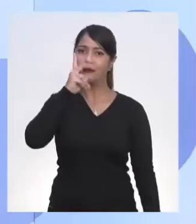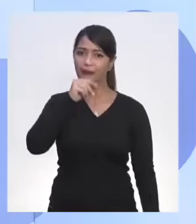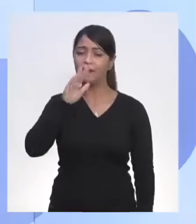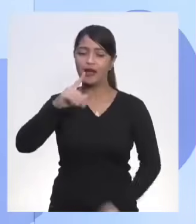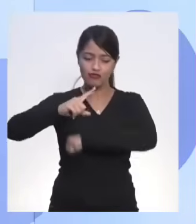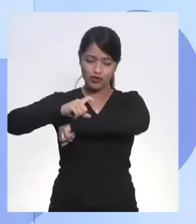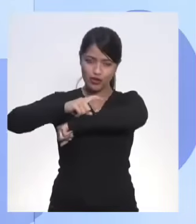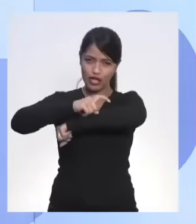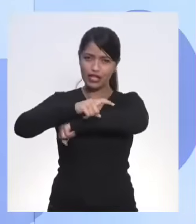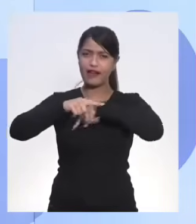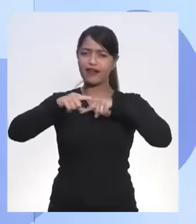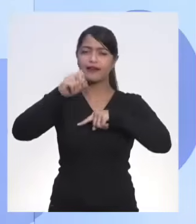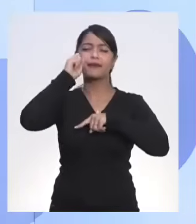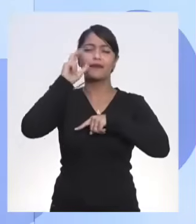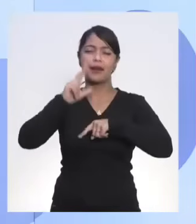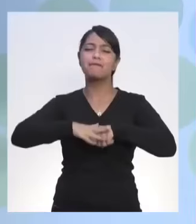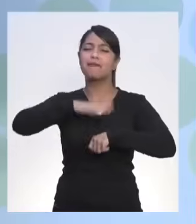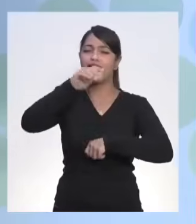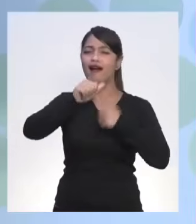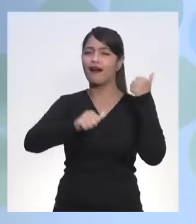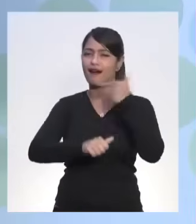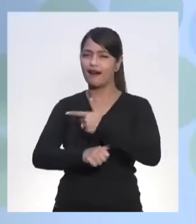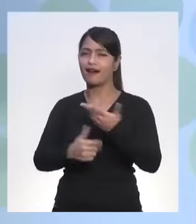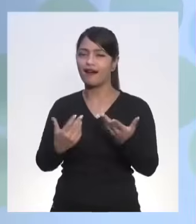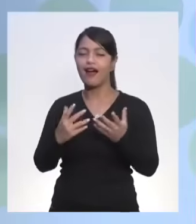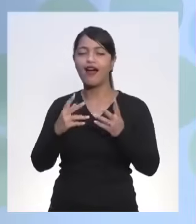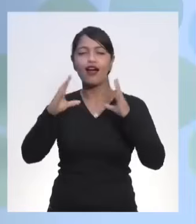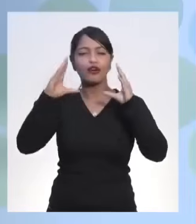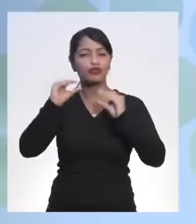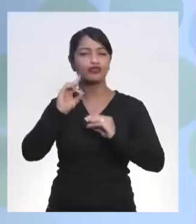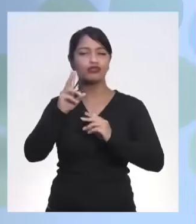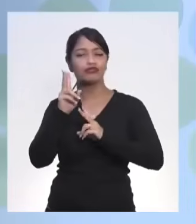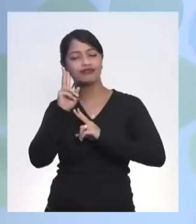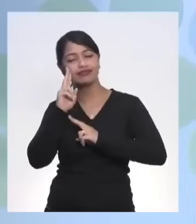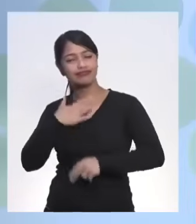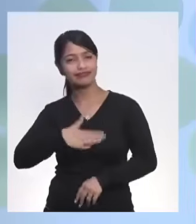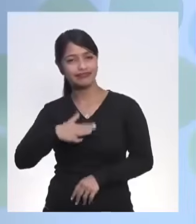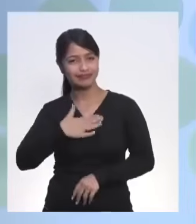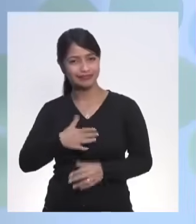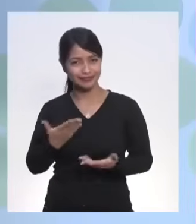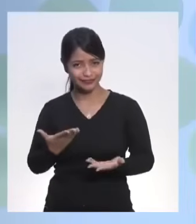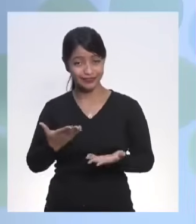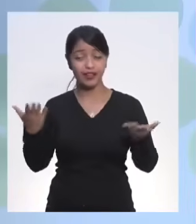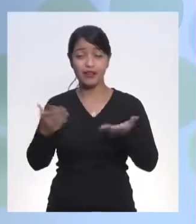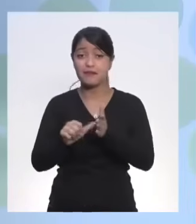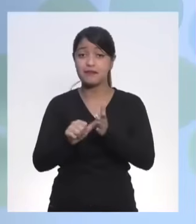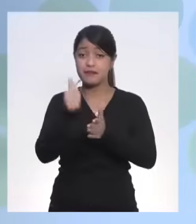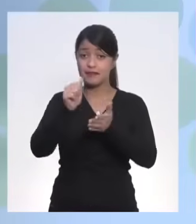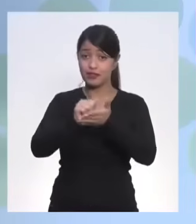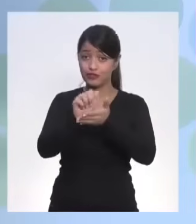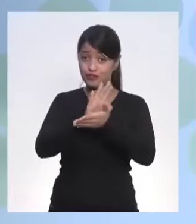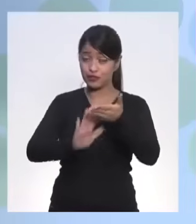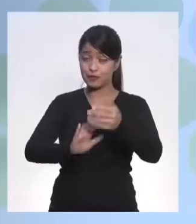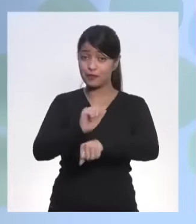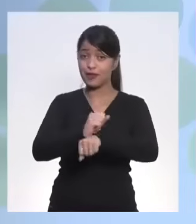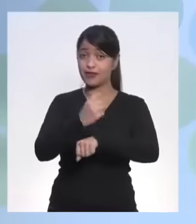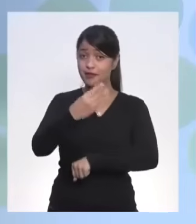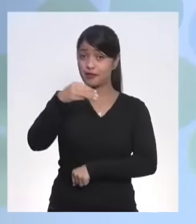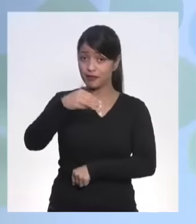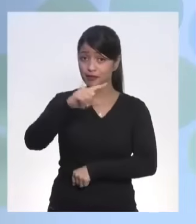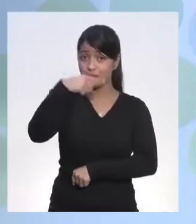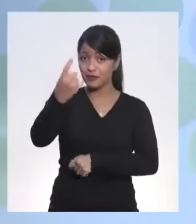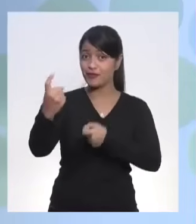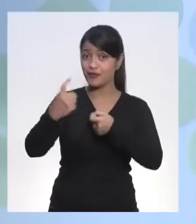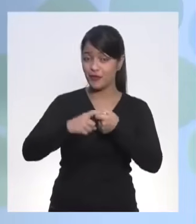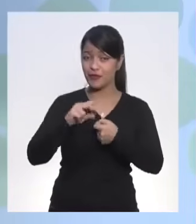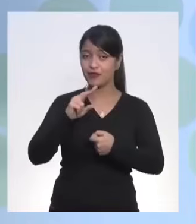só dá moscadinha à noite para dar aquela descansadinha. Beleza. Então, essa primeira atividade aí, como é a primeira? 3 minutinhos, a gente já